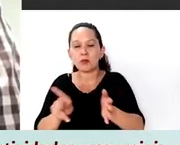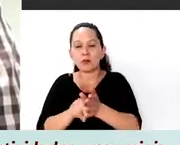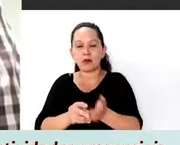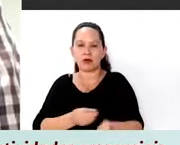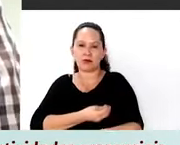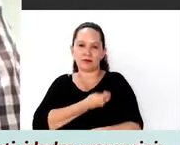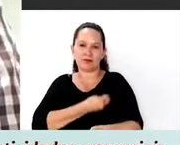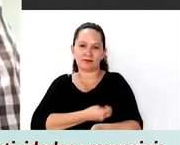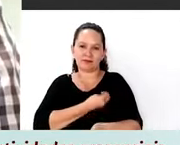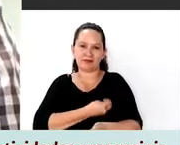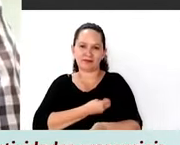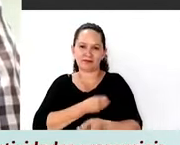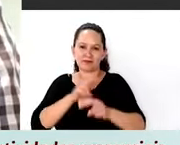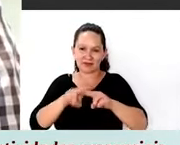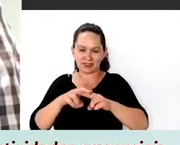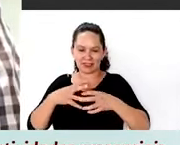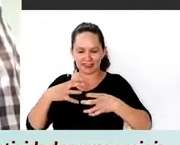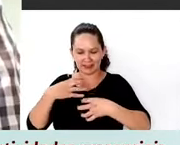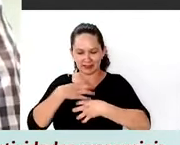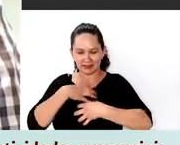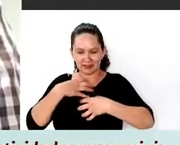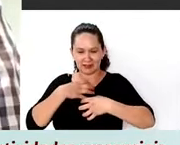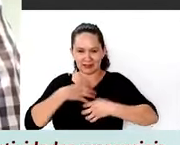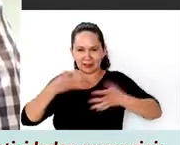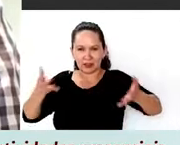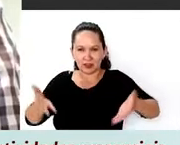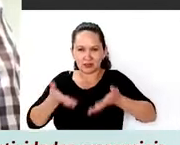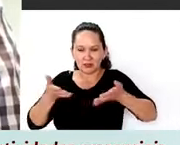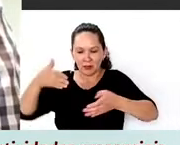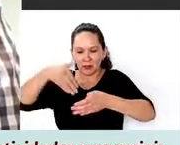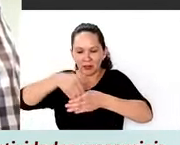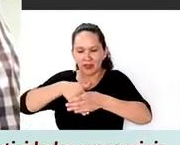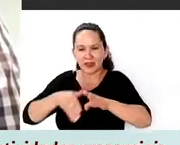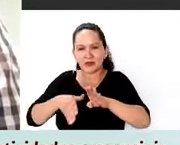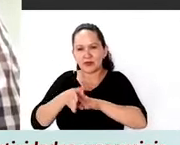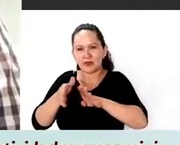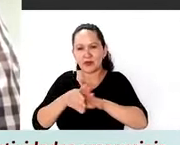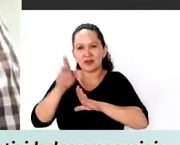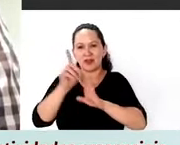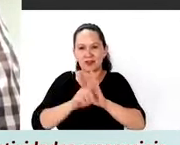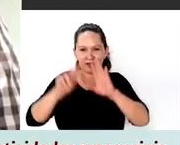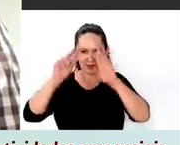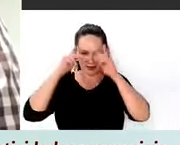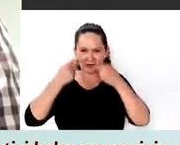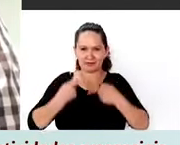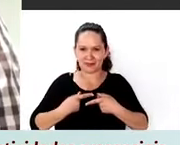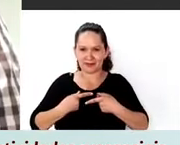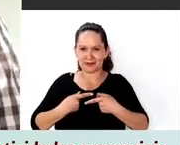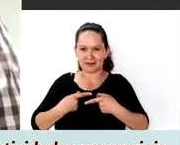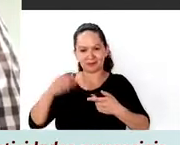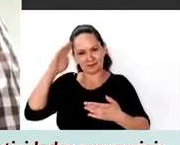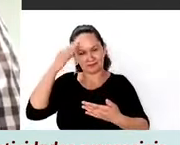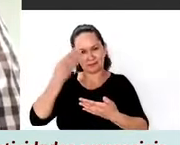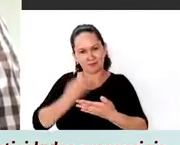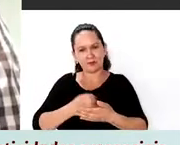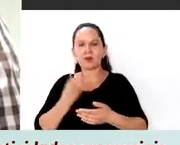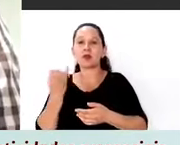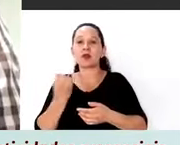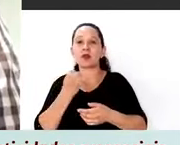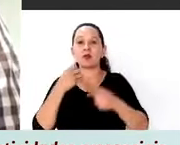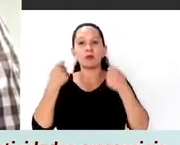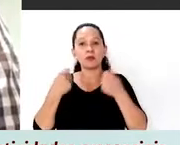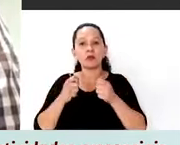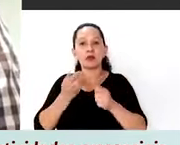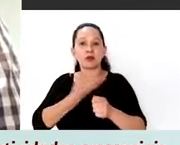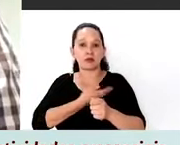é isso que me mobiliza estar dentro de um conselho de direitos humanos. Eu acho que é necessário que os